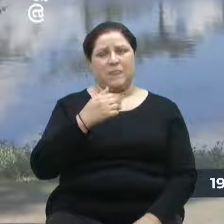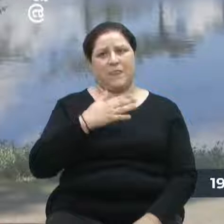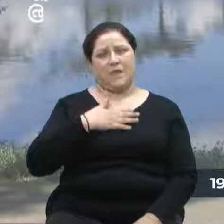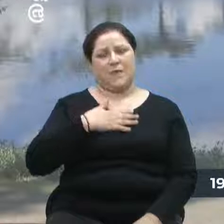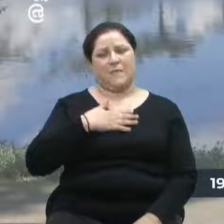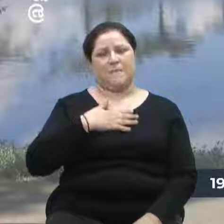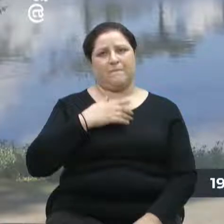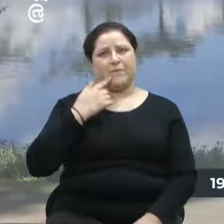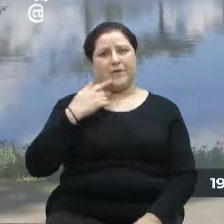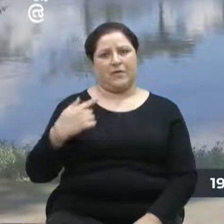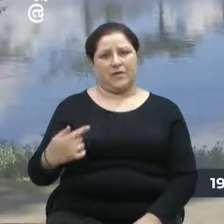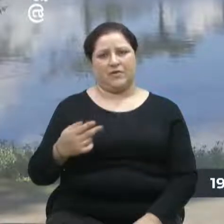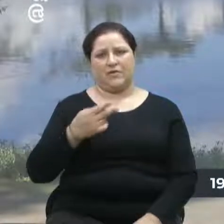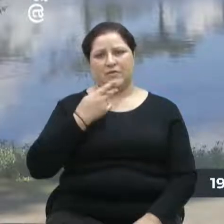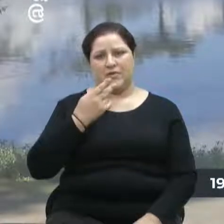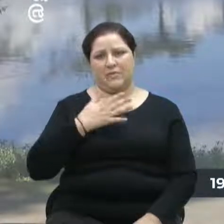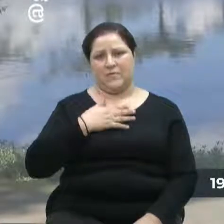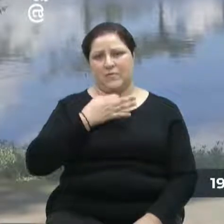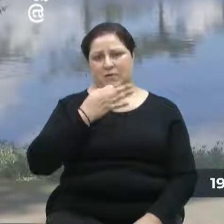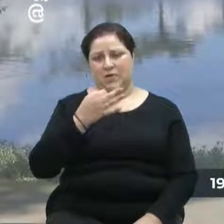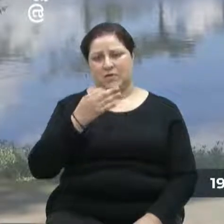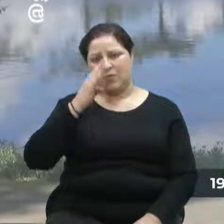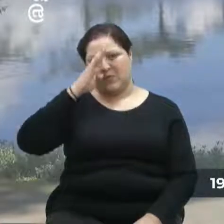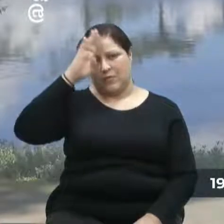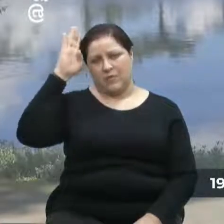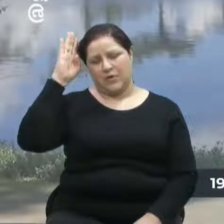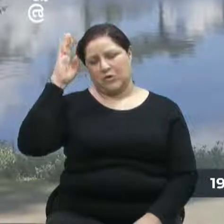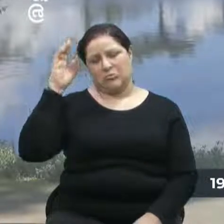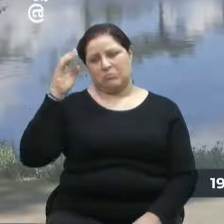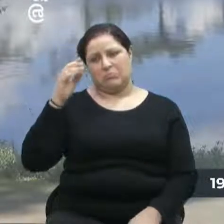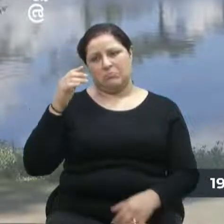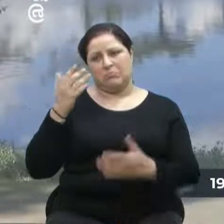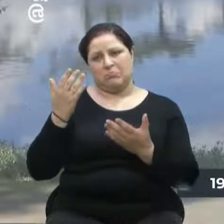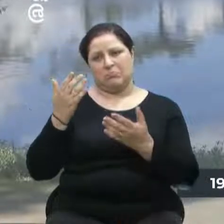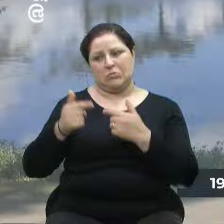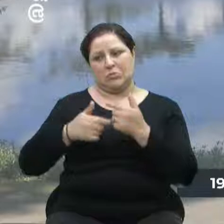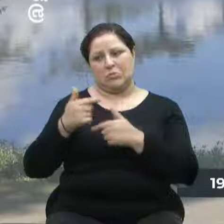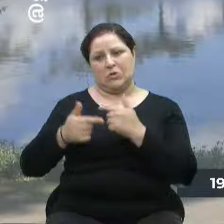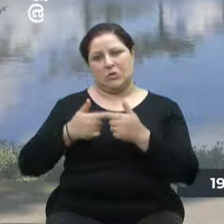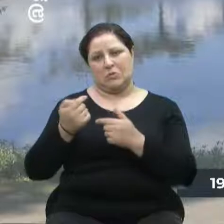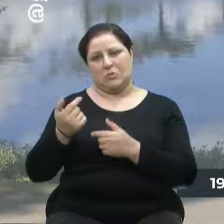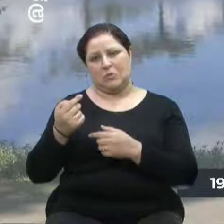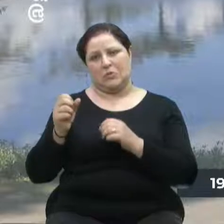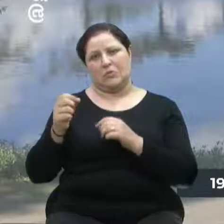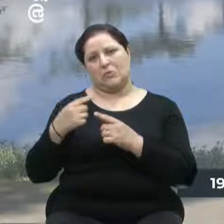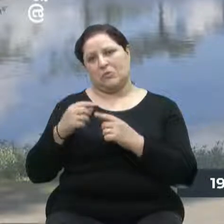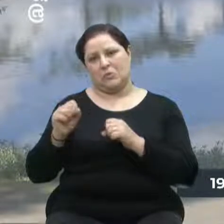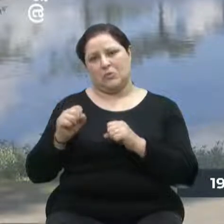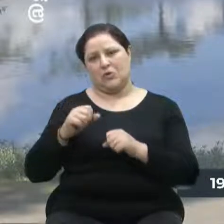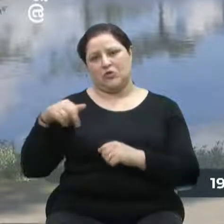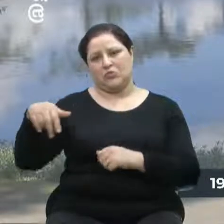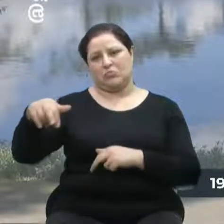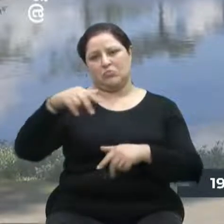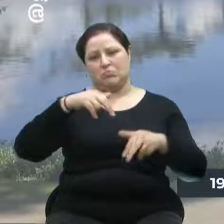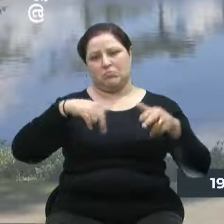Gladys, serve para muito pouca coisa, né? Porque eles poderiam caminhar, olhar,